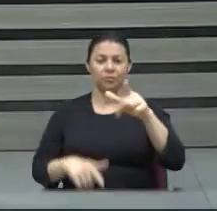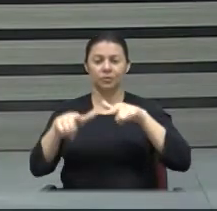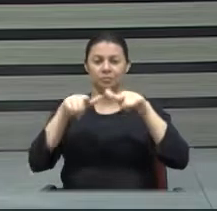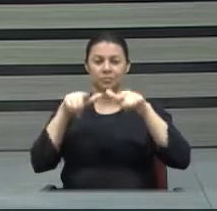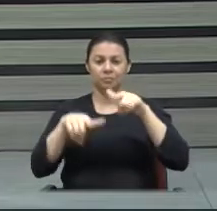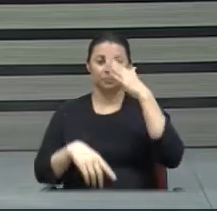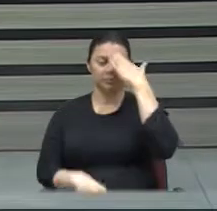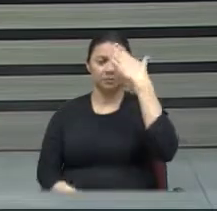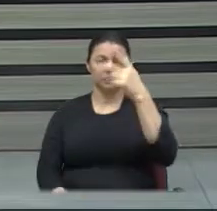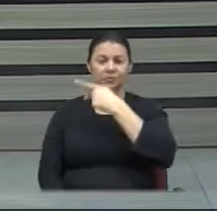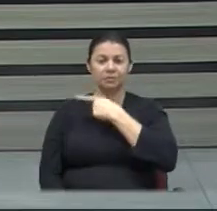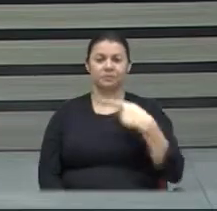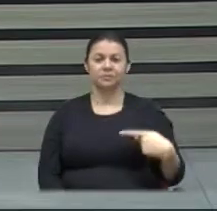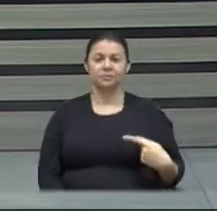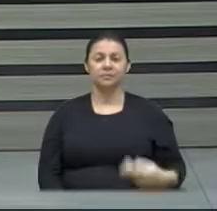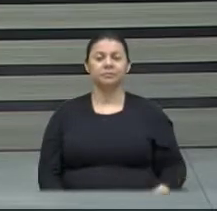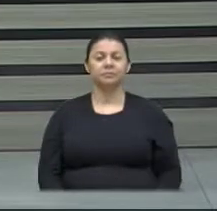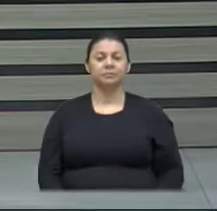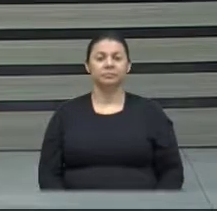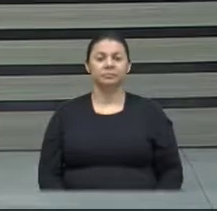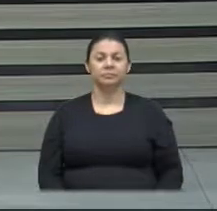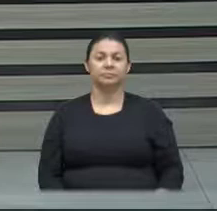e descansam